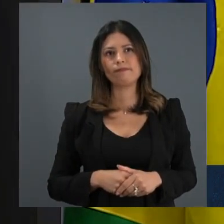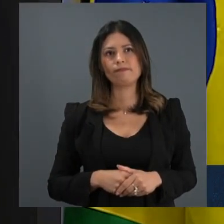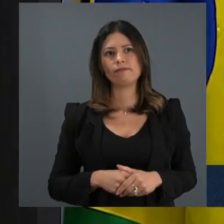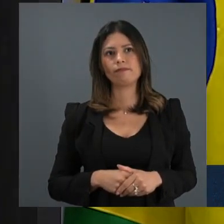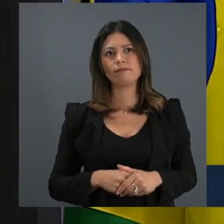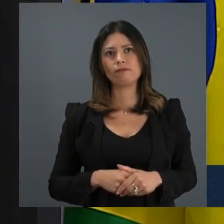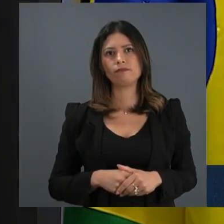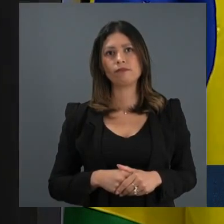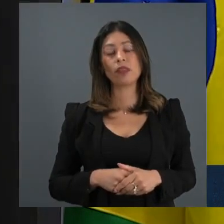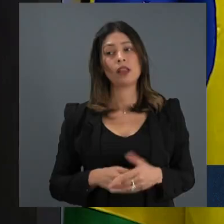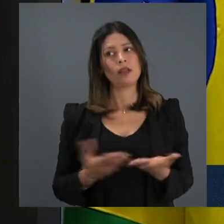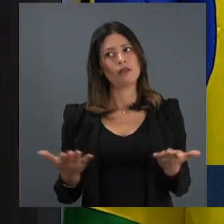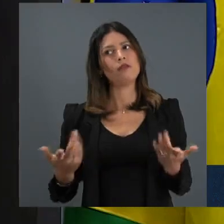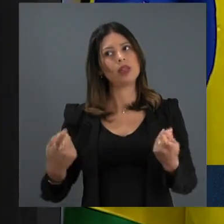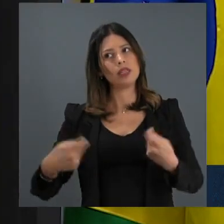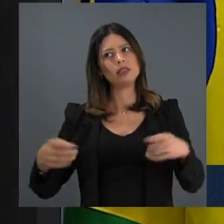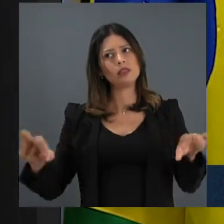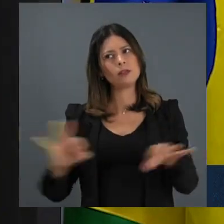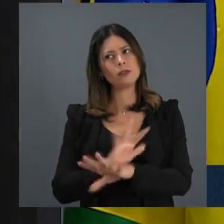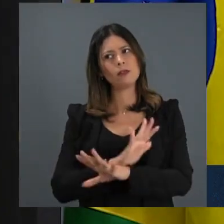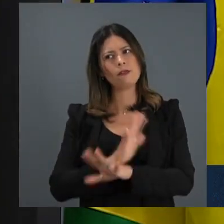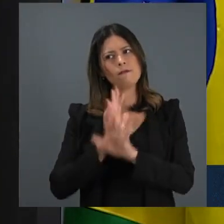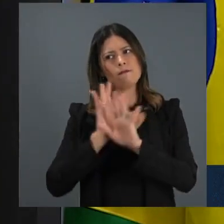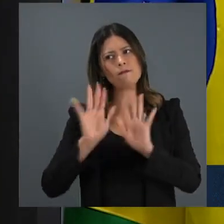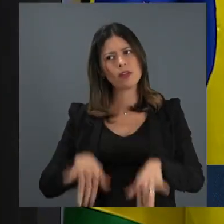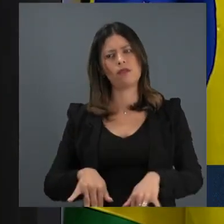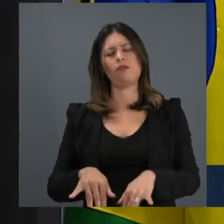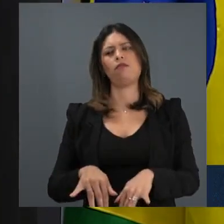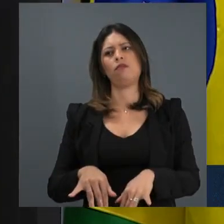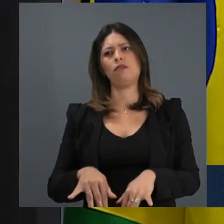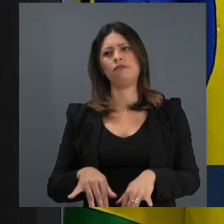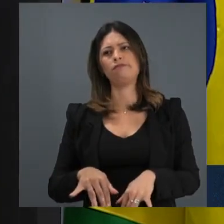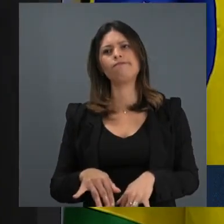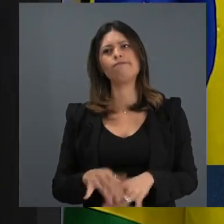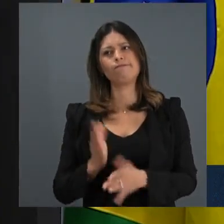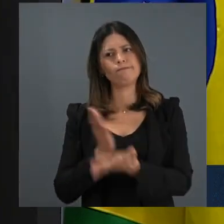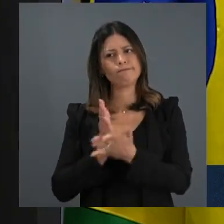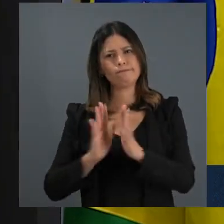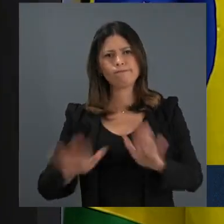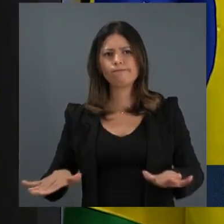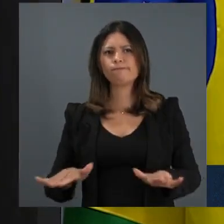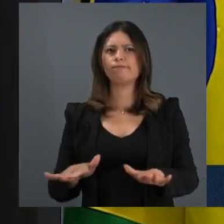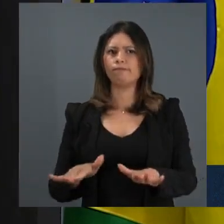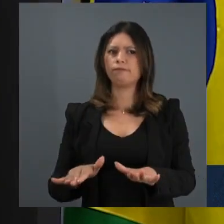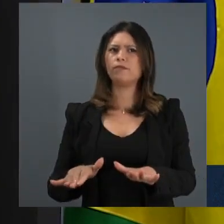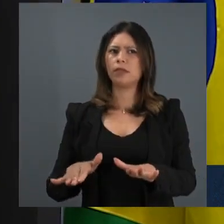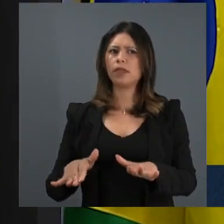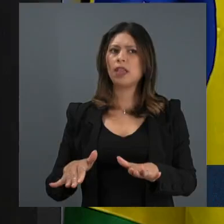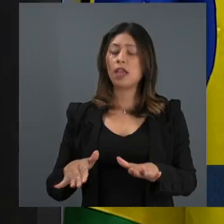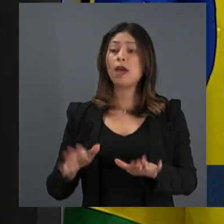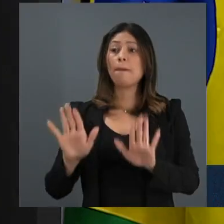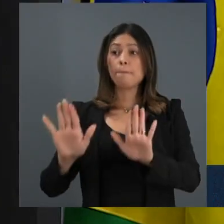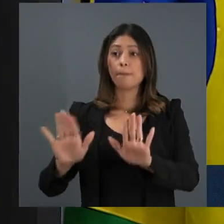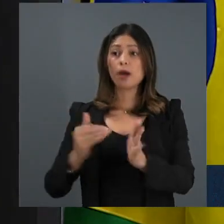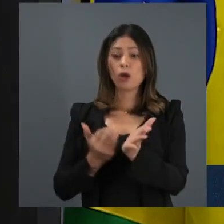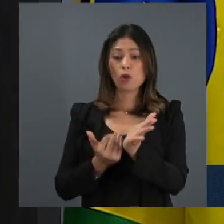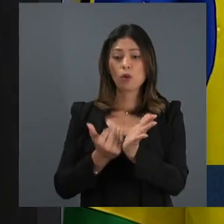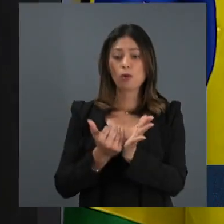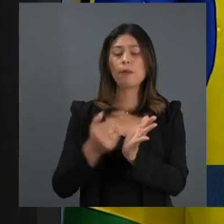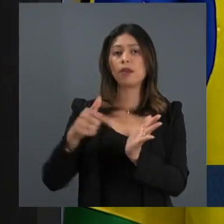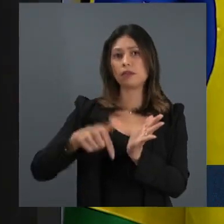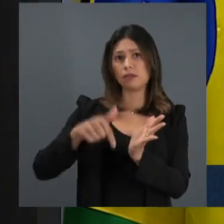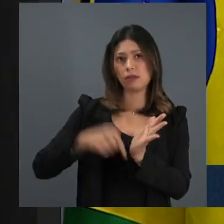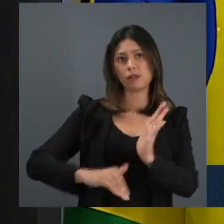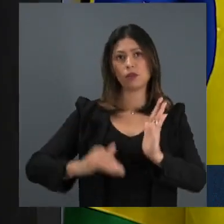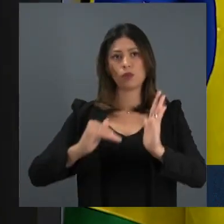E isso vai ter que ter um fim. Isso vai ter que ter um fim. Isso passa por aqui. Água mole em